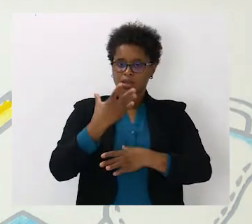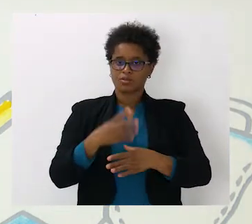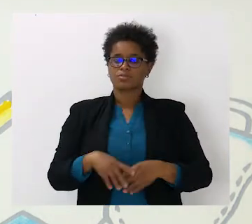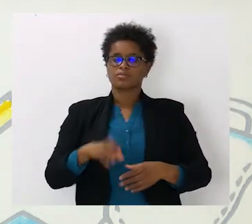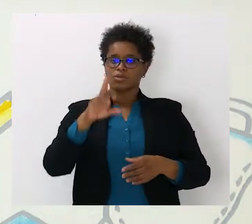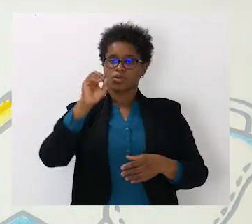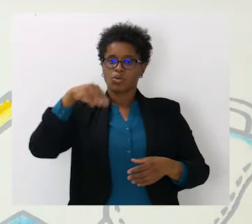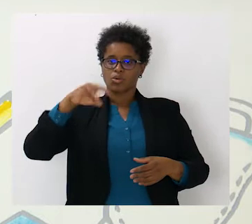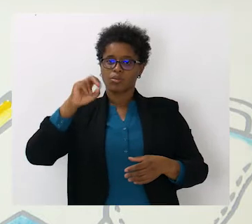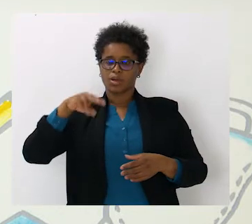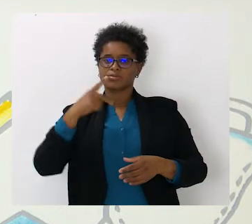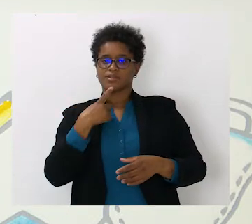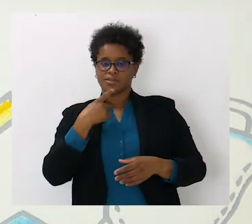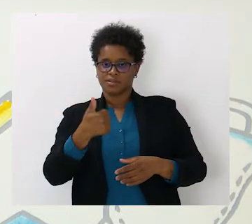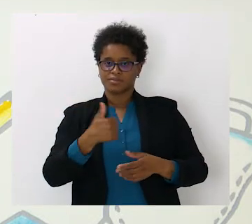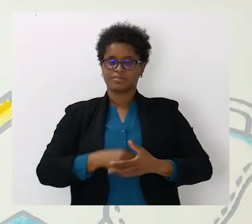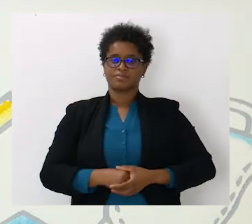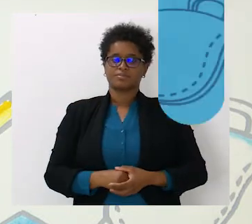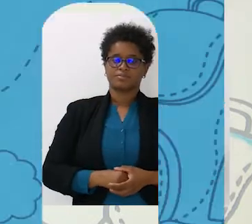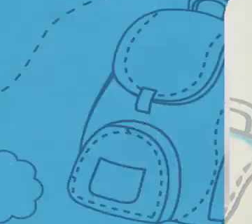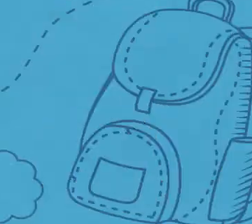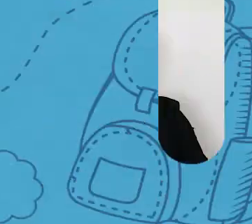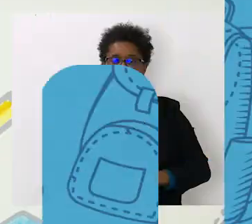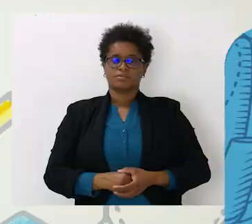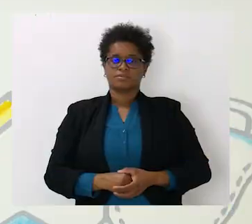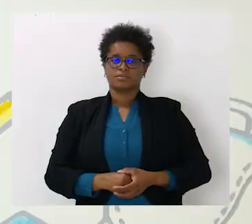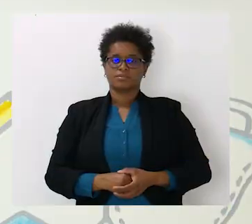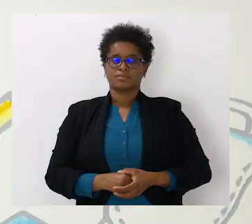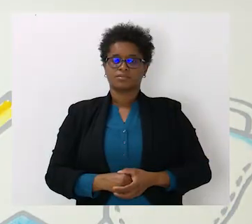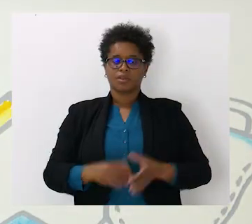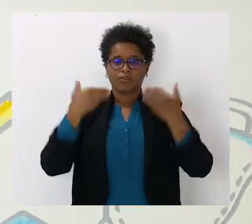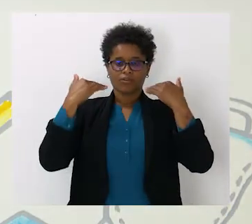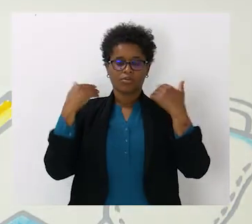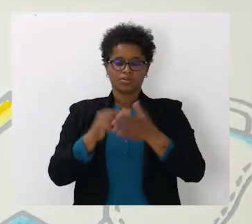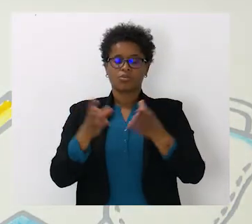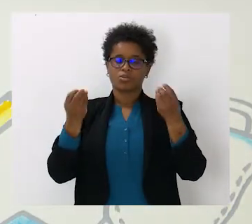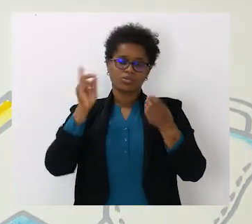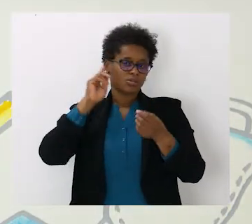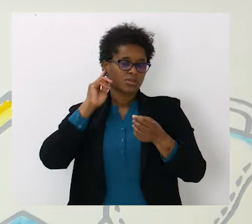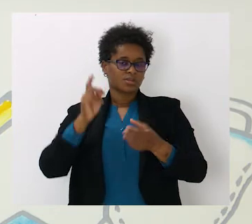inventado pelos sumérios. Ok? Uma nota muito importante.